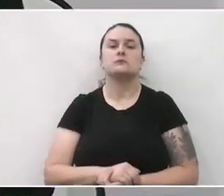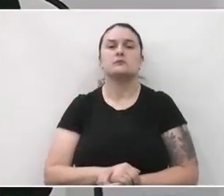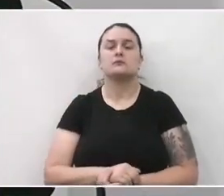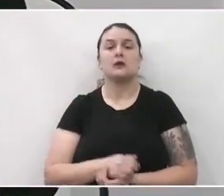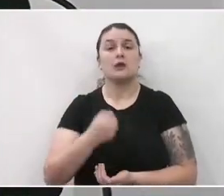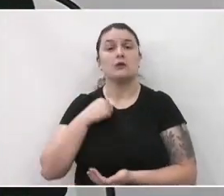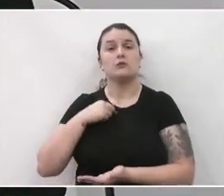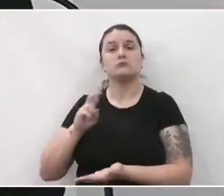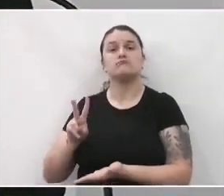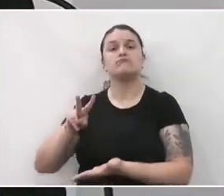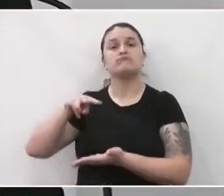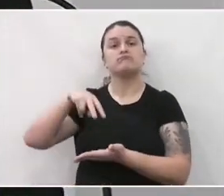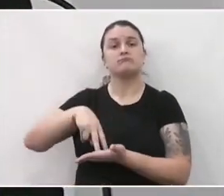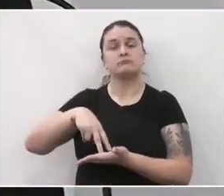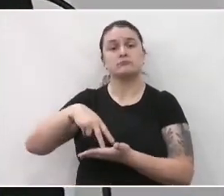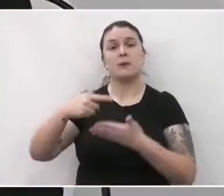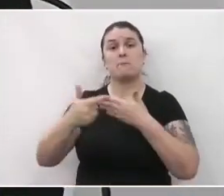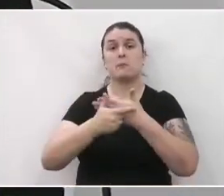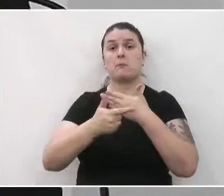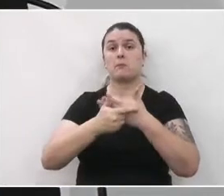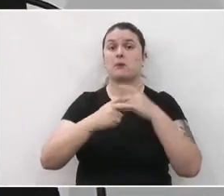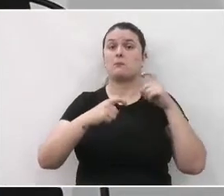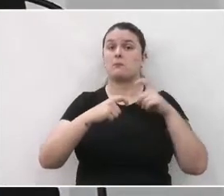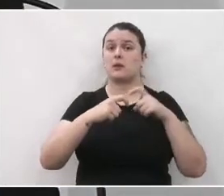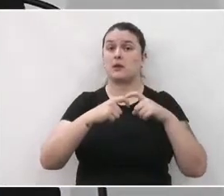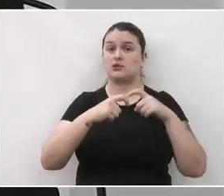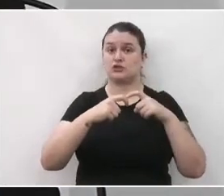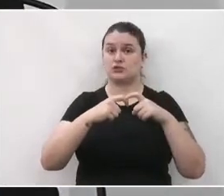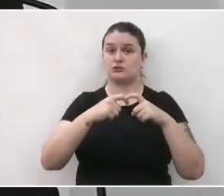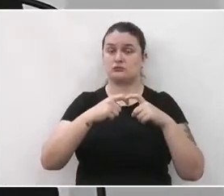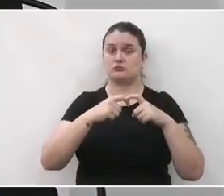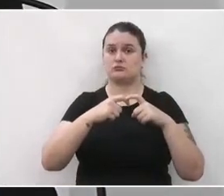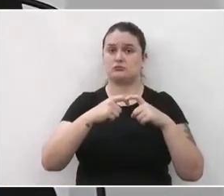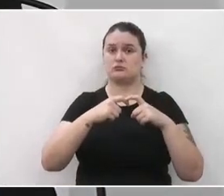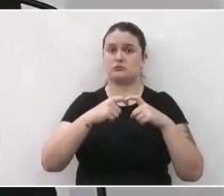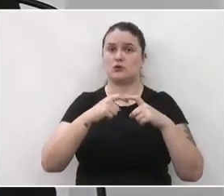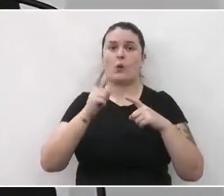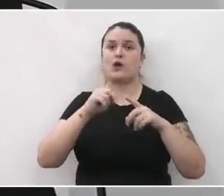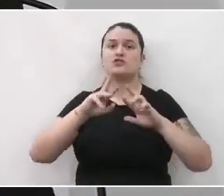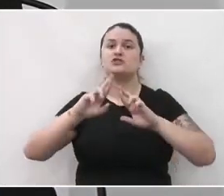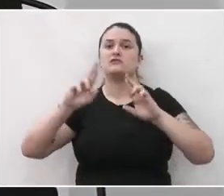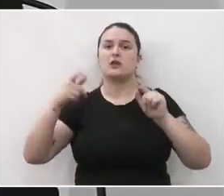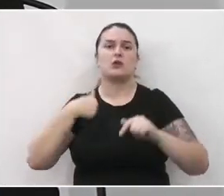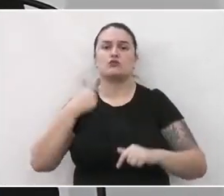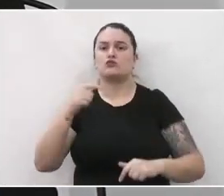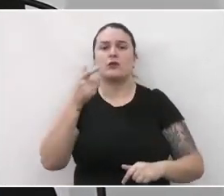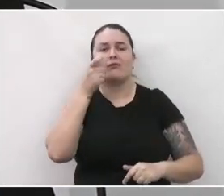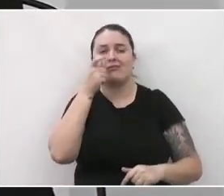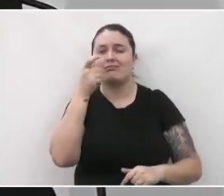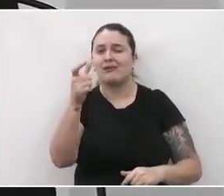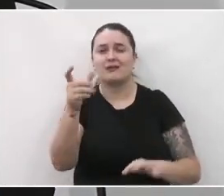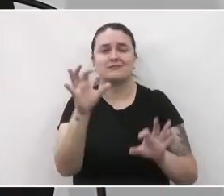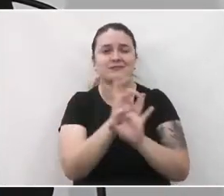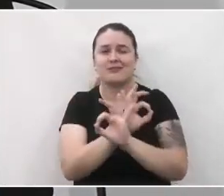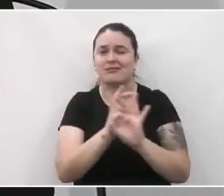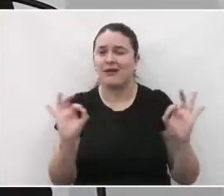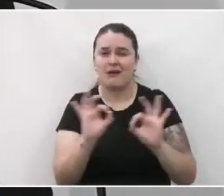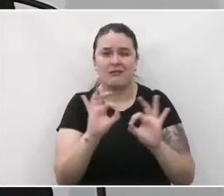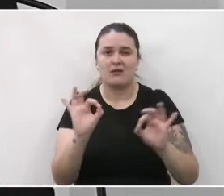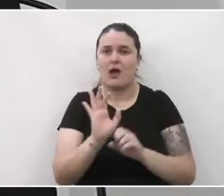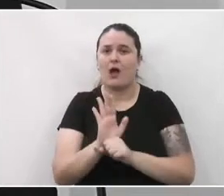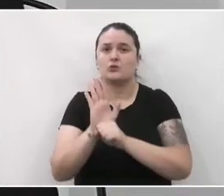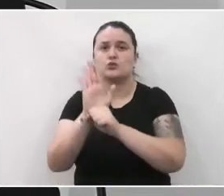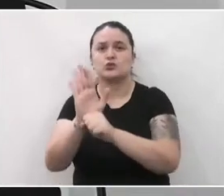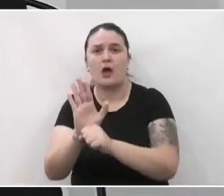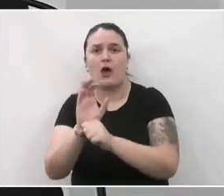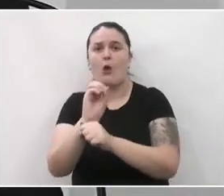eu estou aqui como médico e não como pessoa física e não tenho interesse nenhum em ajudar ou